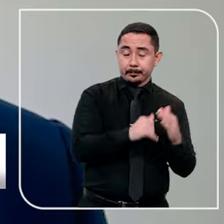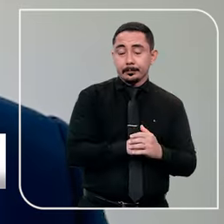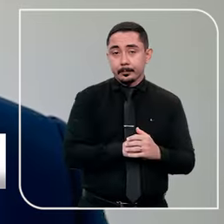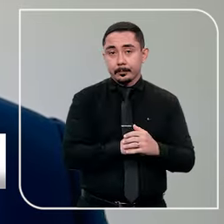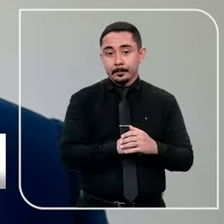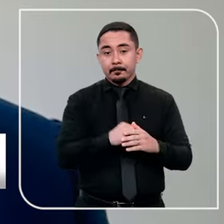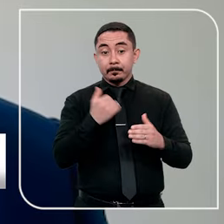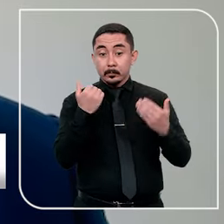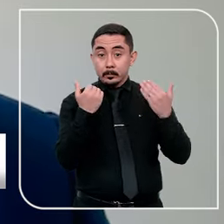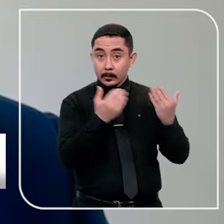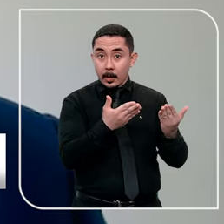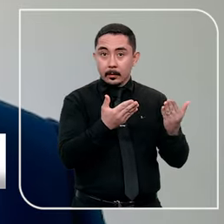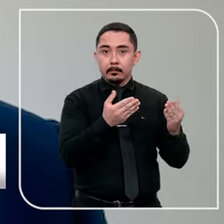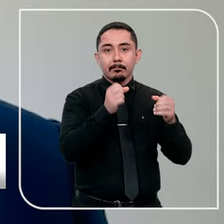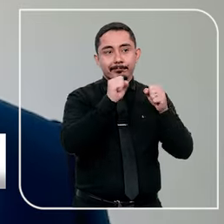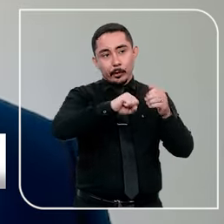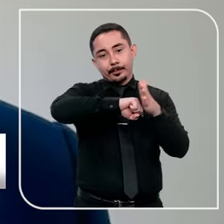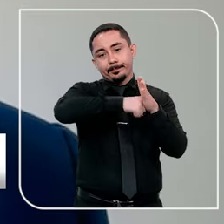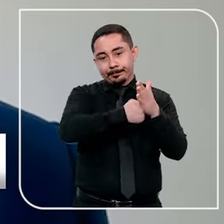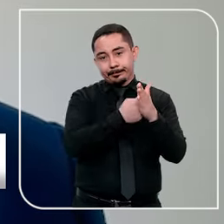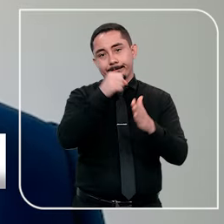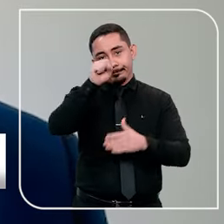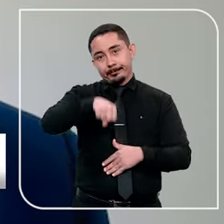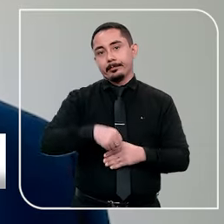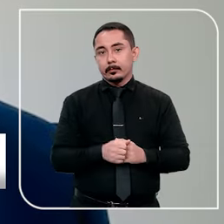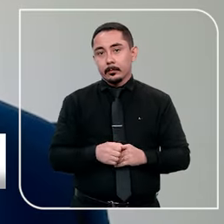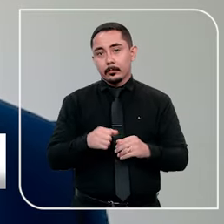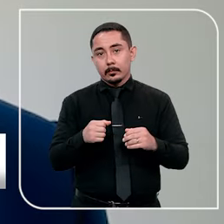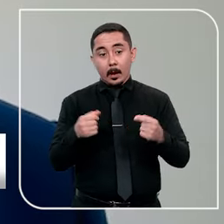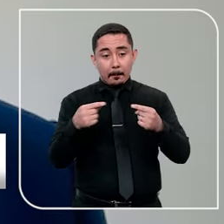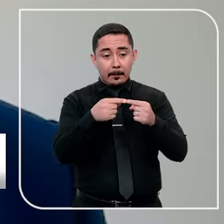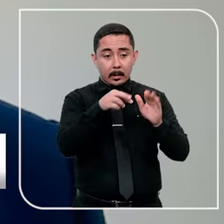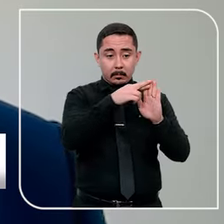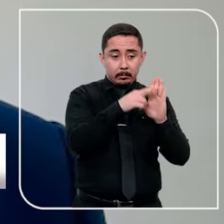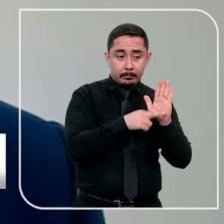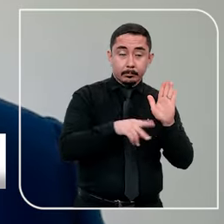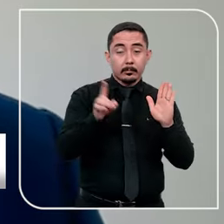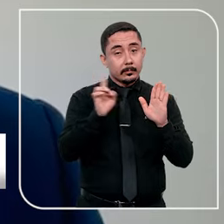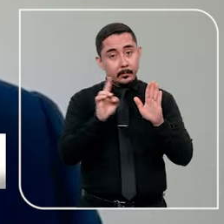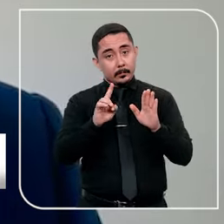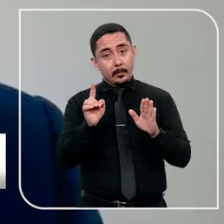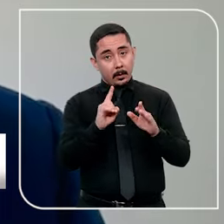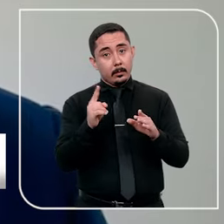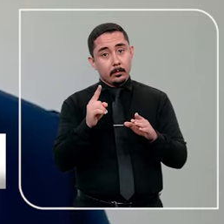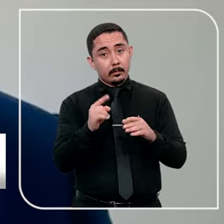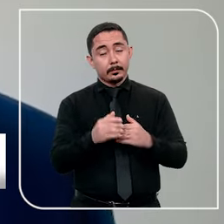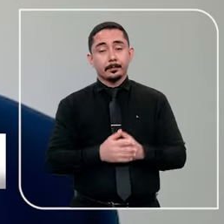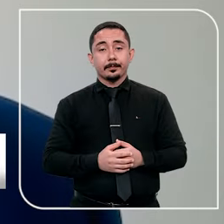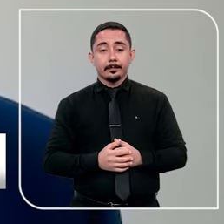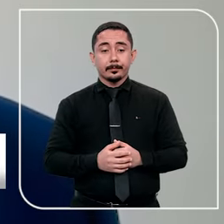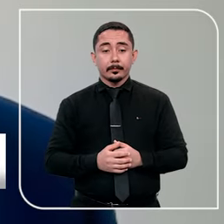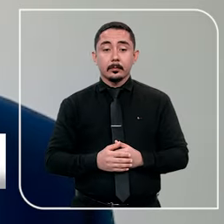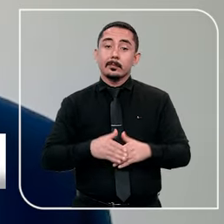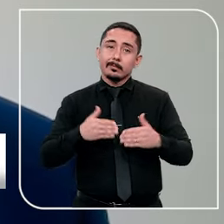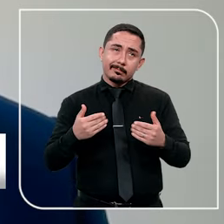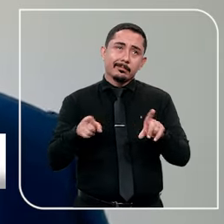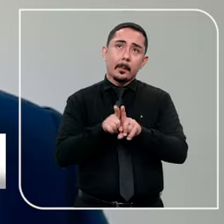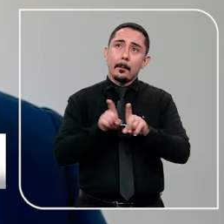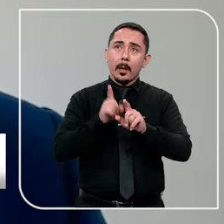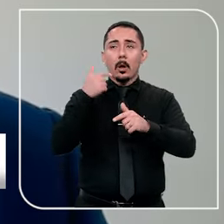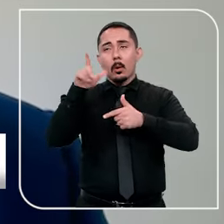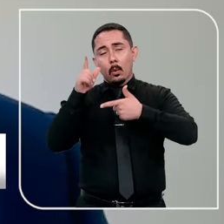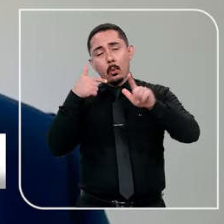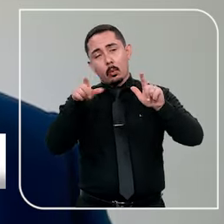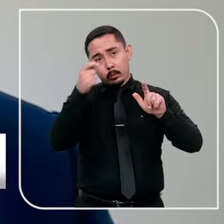móvel imóvel esse bem sim pode ser piorado ele não tá sobre aedra e sobre o manto da impor abilidade